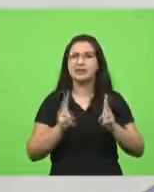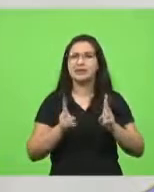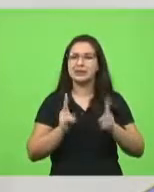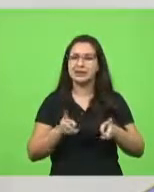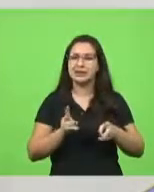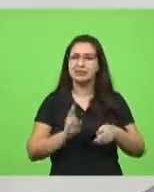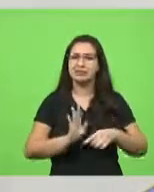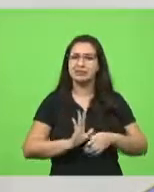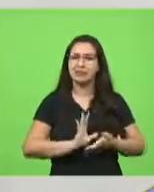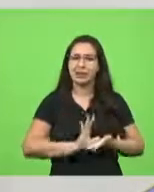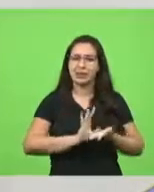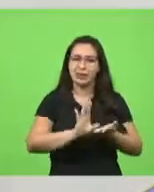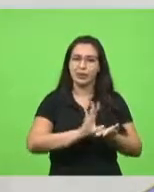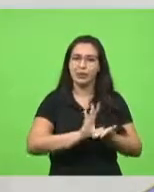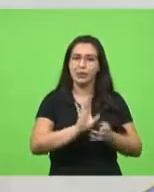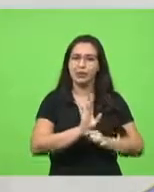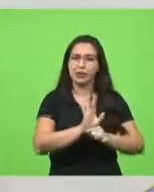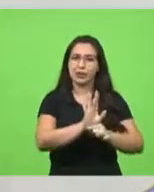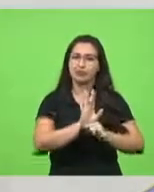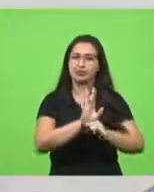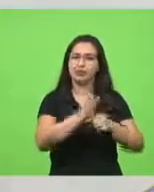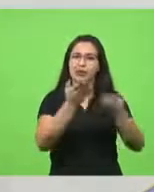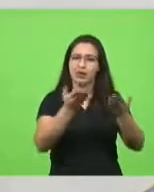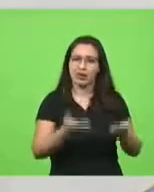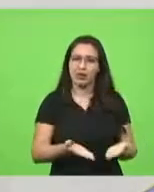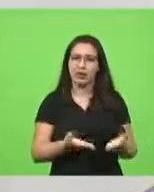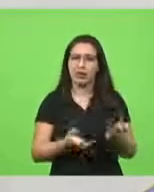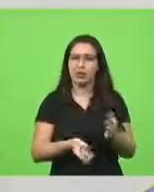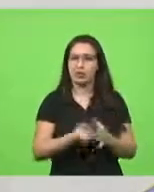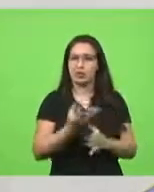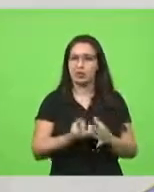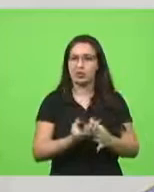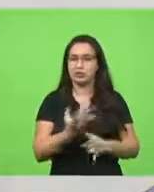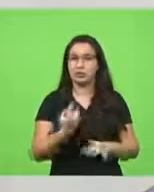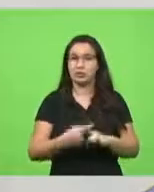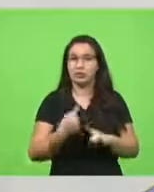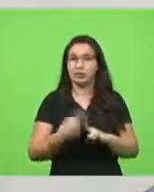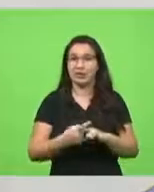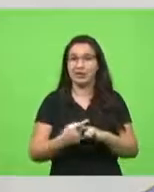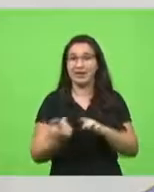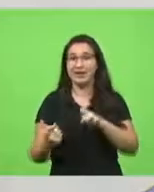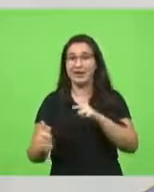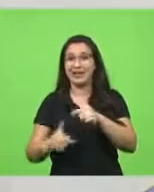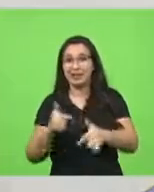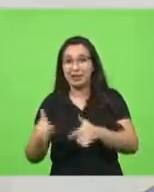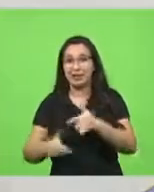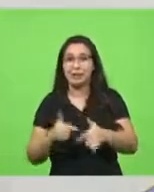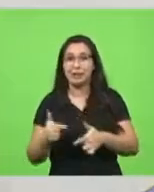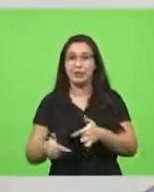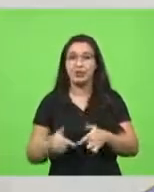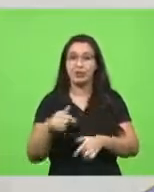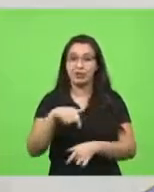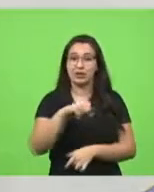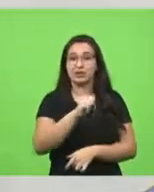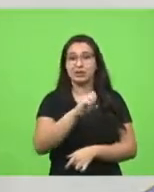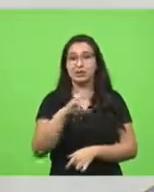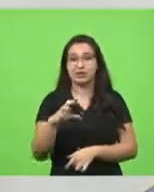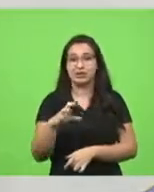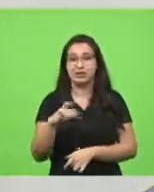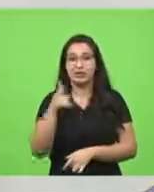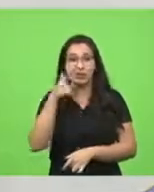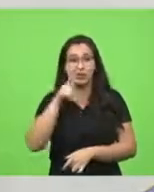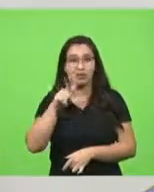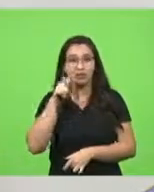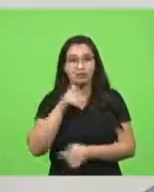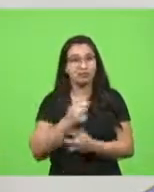setor produtivo, porque é da geração de empregos que Santa Catarina vive. E o agro é a atividade